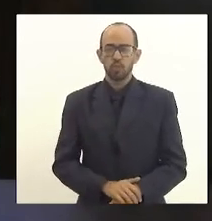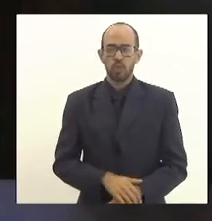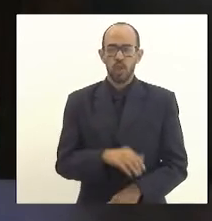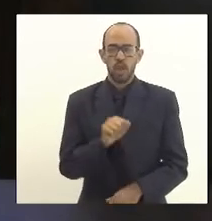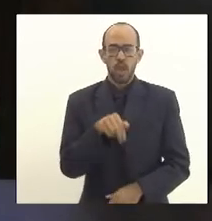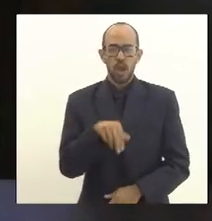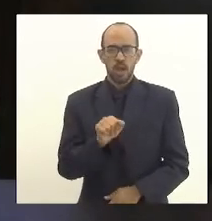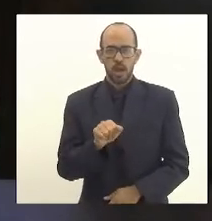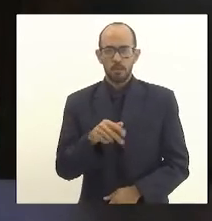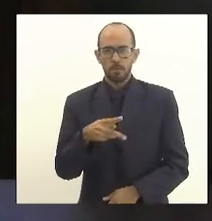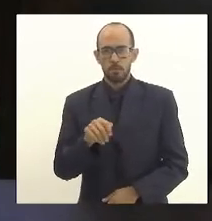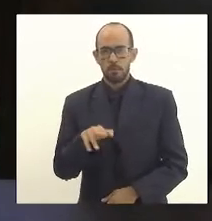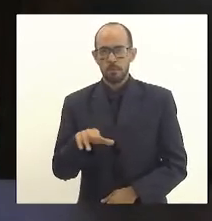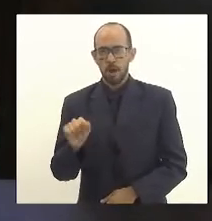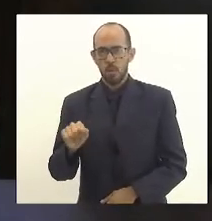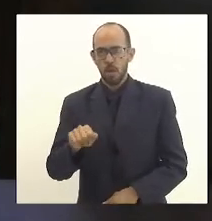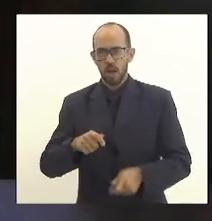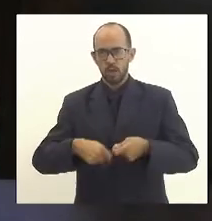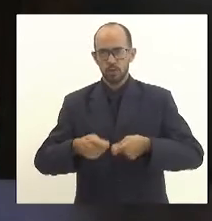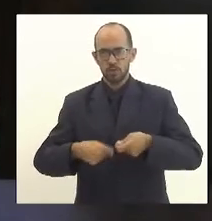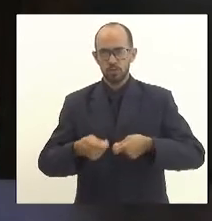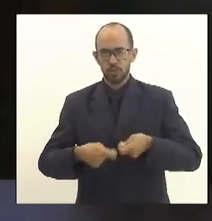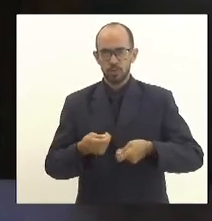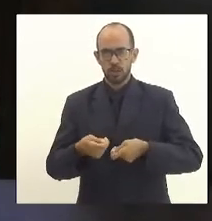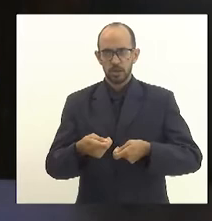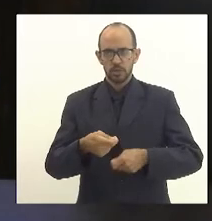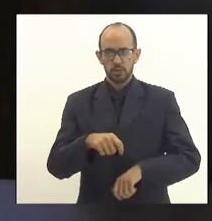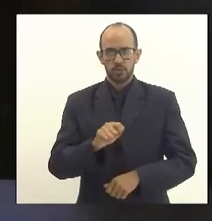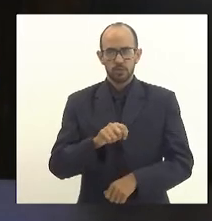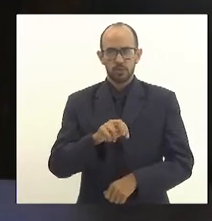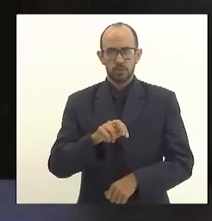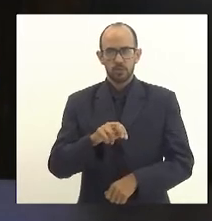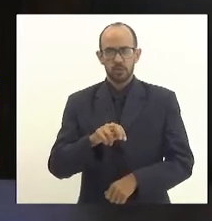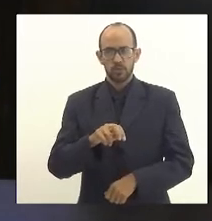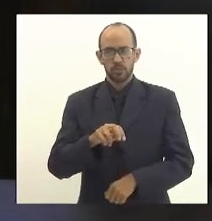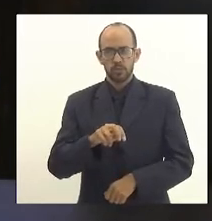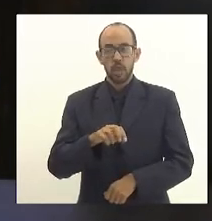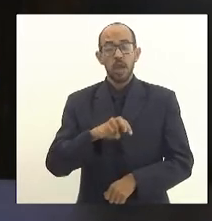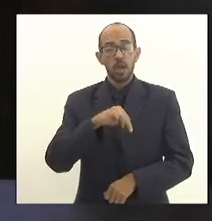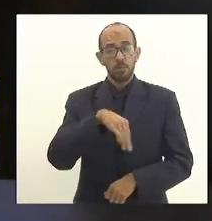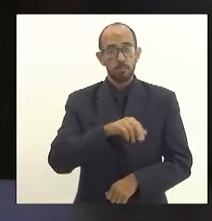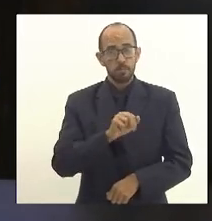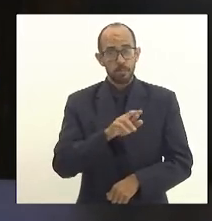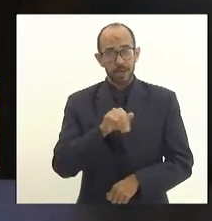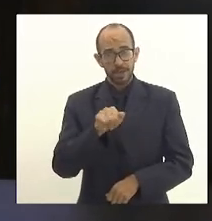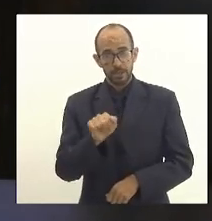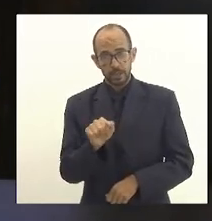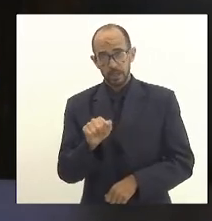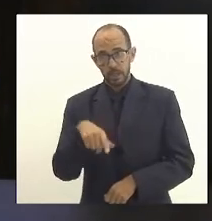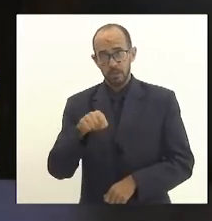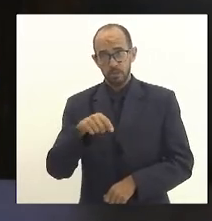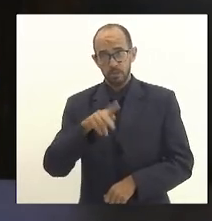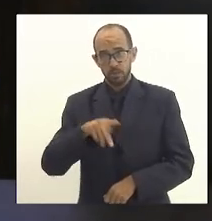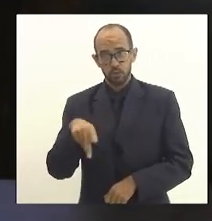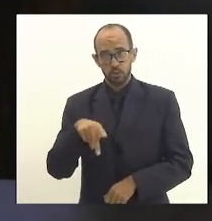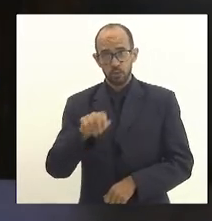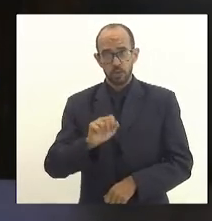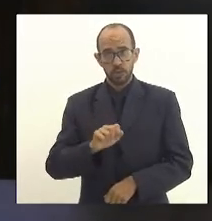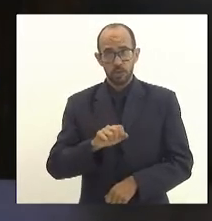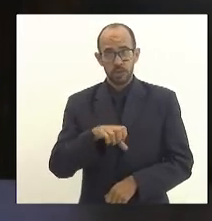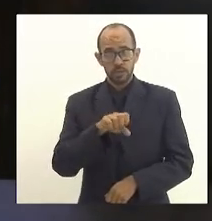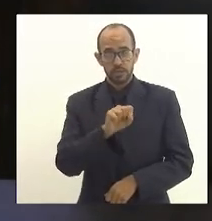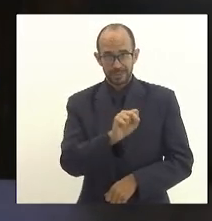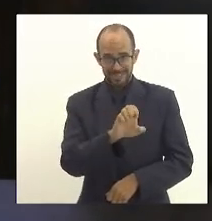Paula Alves, administrativa do Sindal RJ, Maria Cláudia, assessora da Universeduc, da